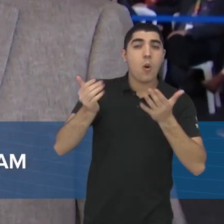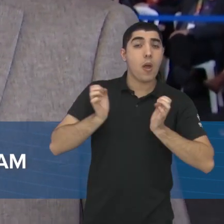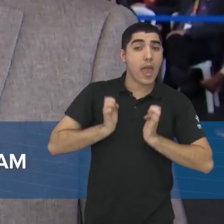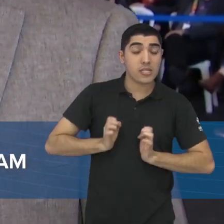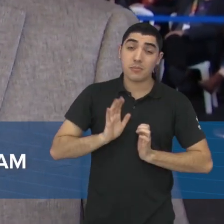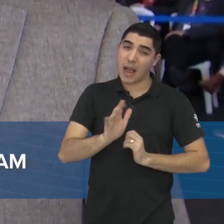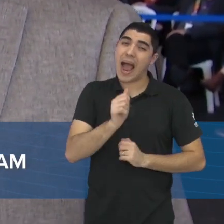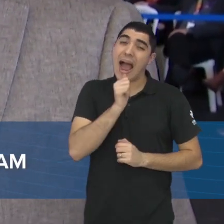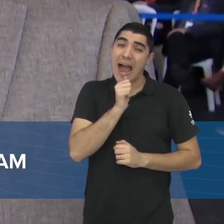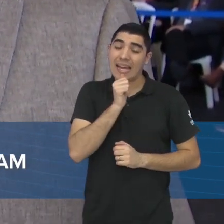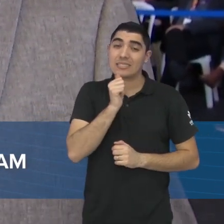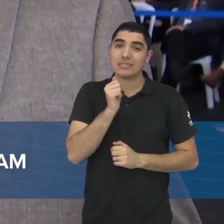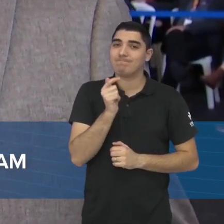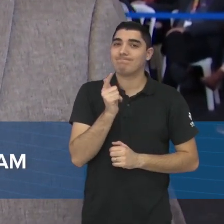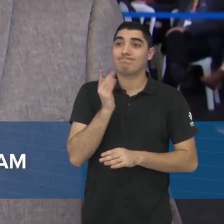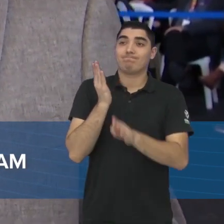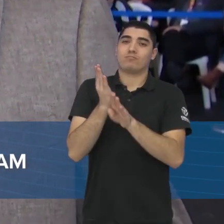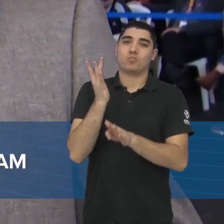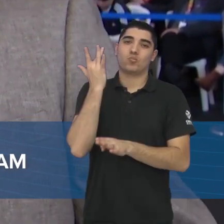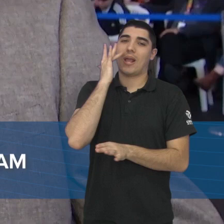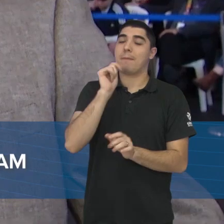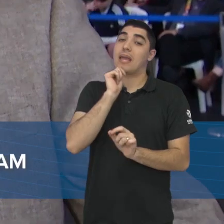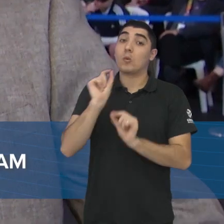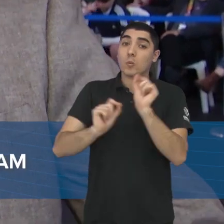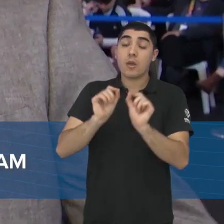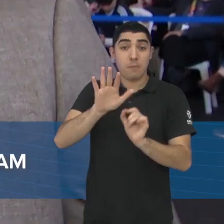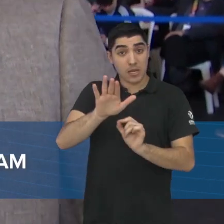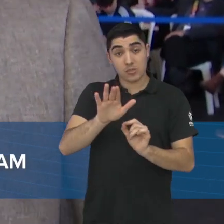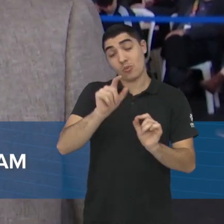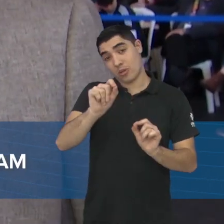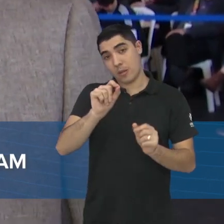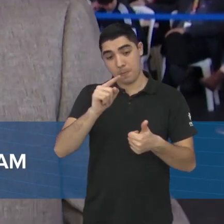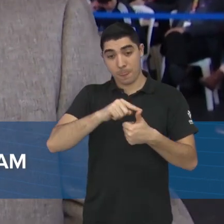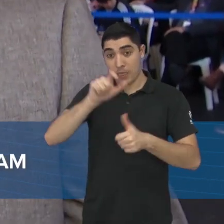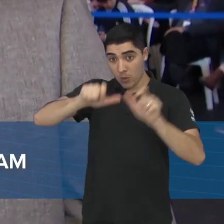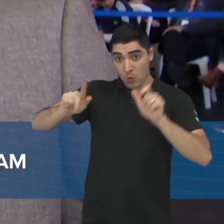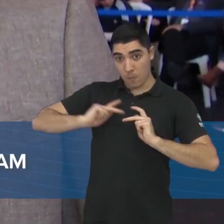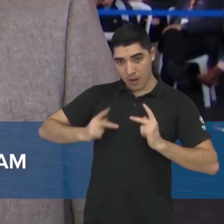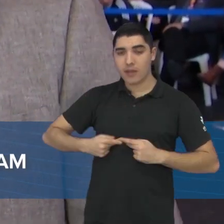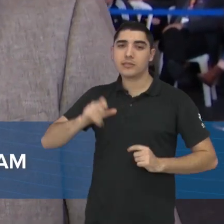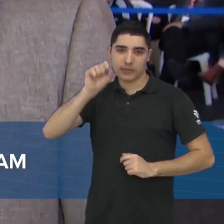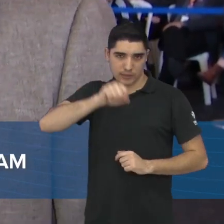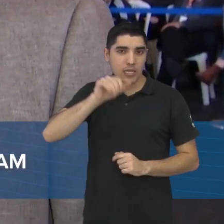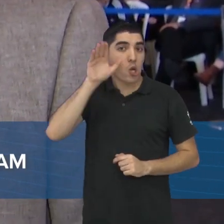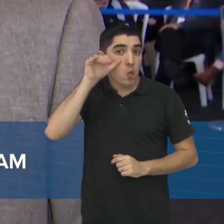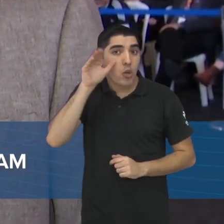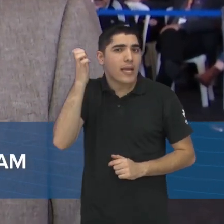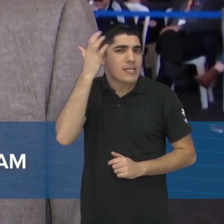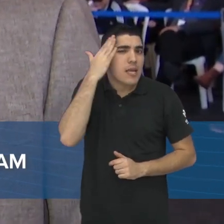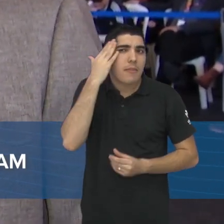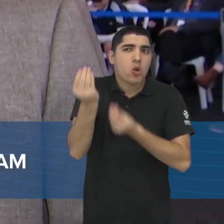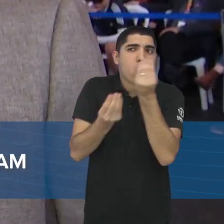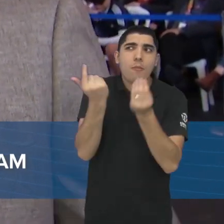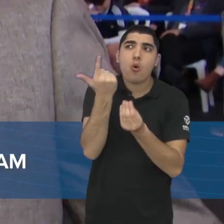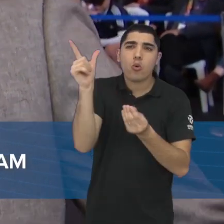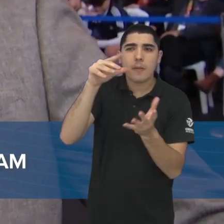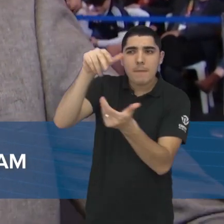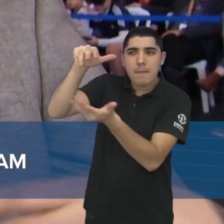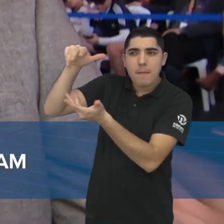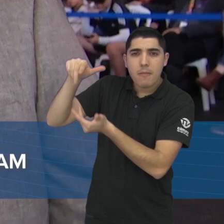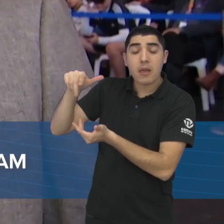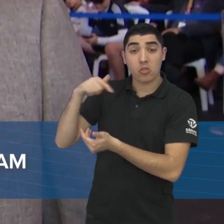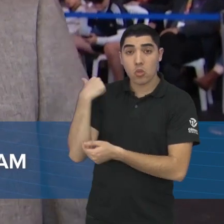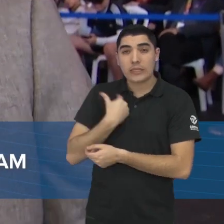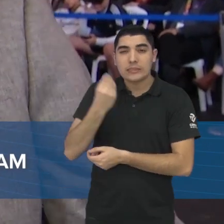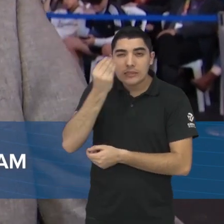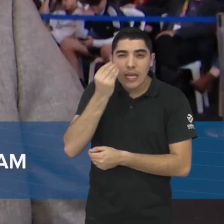enquanto é muito cedo para saber, mas a ideia é a seguinte: o ser humano é curioso, quer saber o que está acontecendo nos outros planetas. A gente